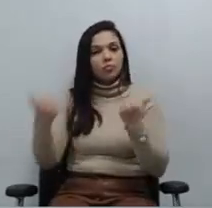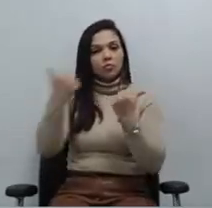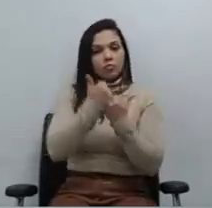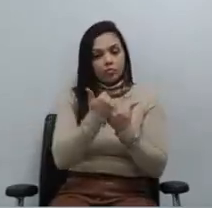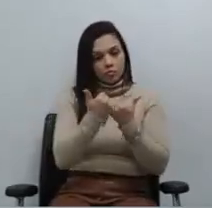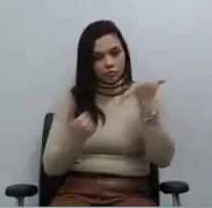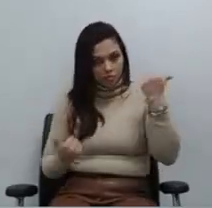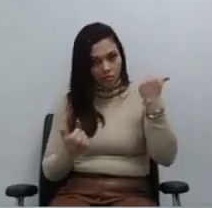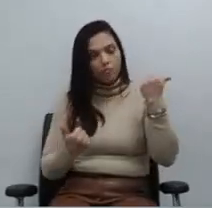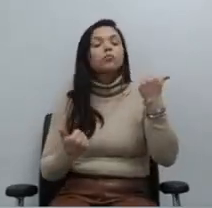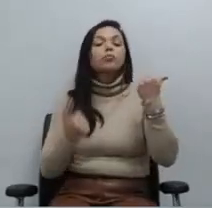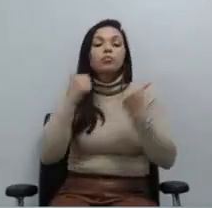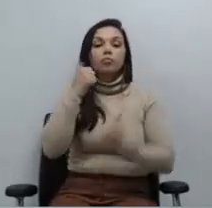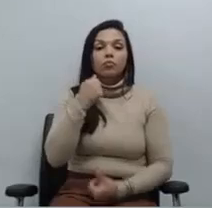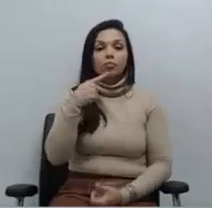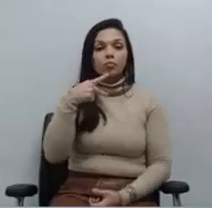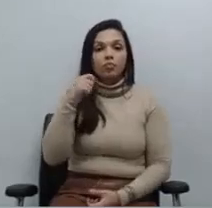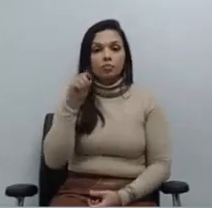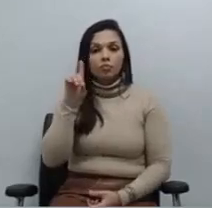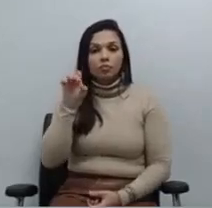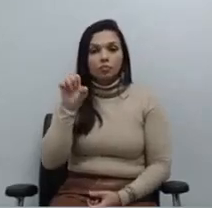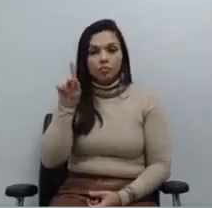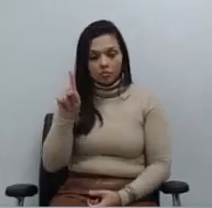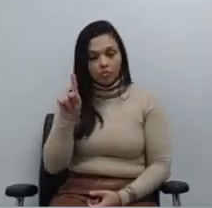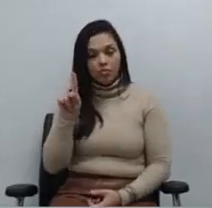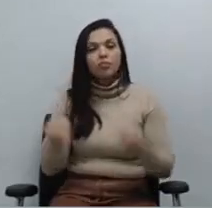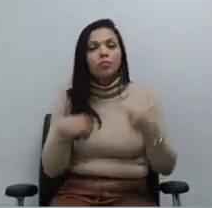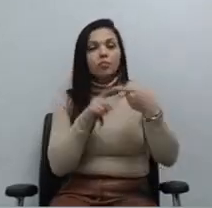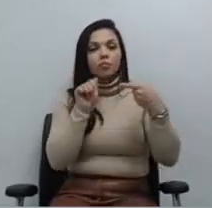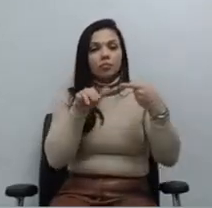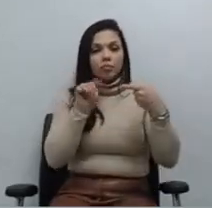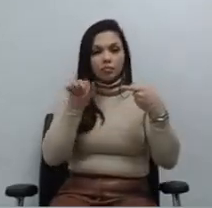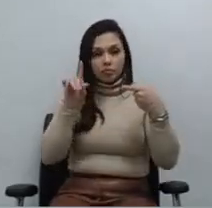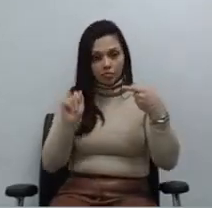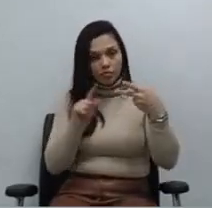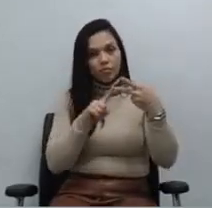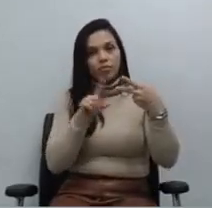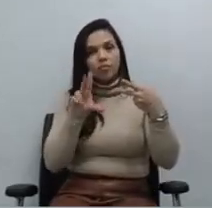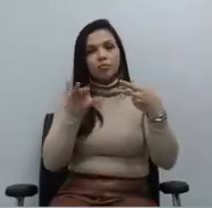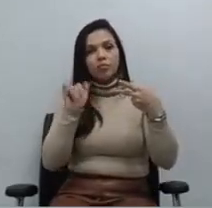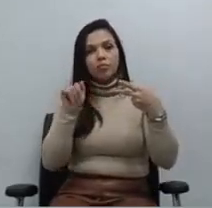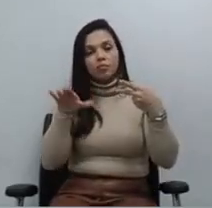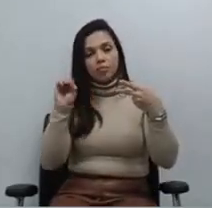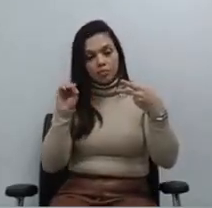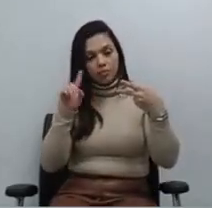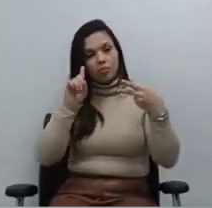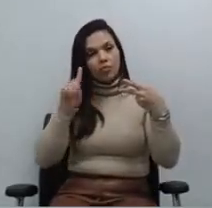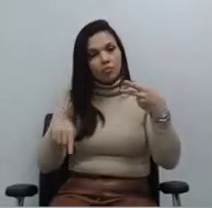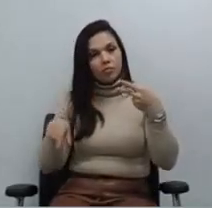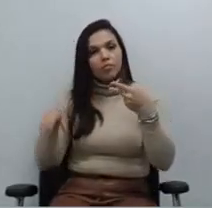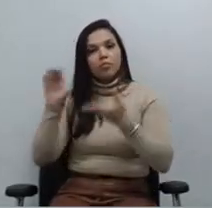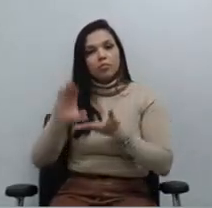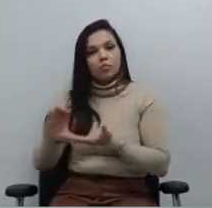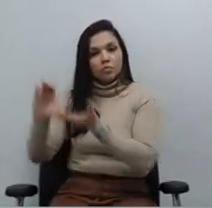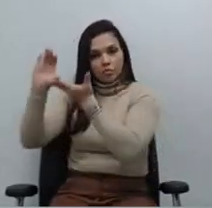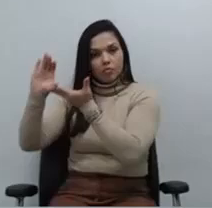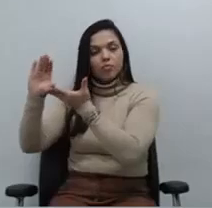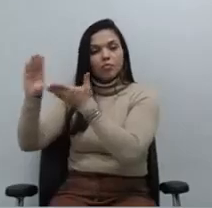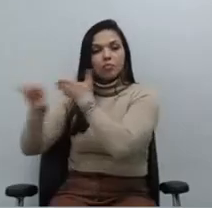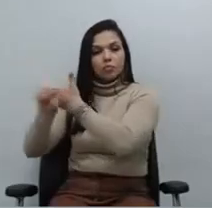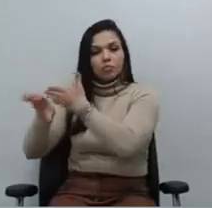da APADEP, a Amanda e o Luciano Santoro, né, que compõem o Conselho Consultivo da Ouvidoria, e